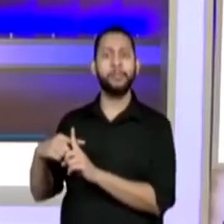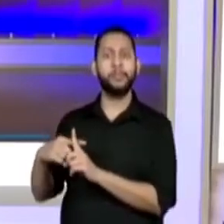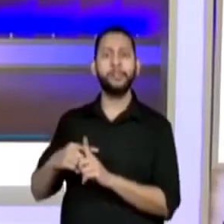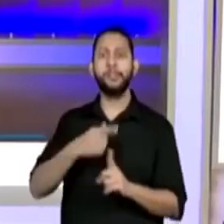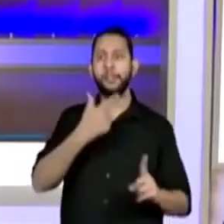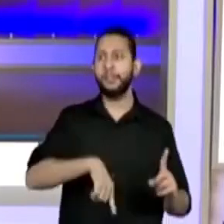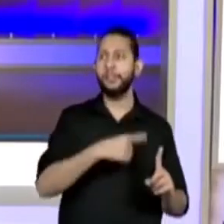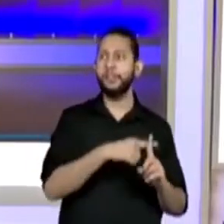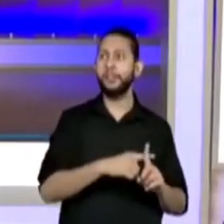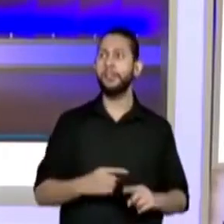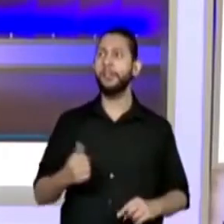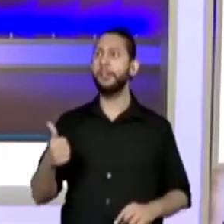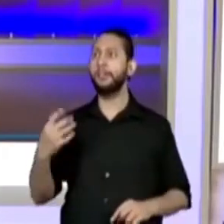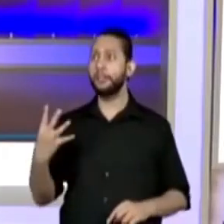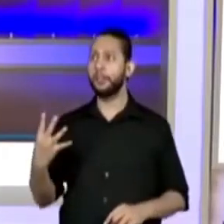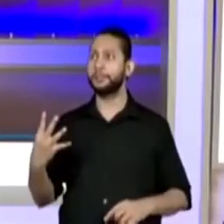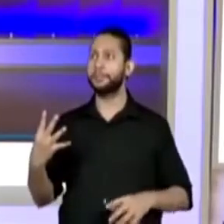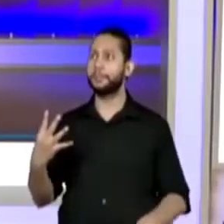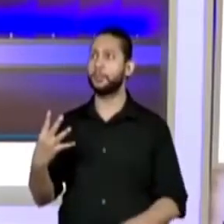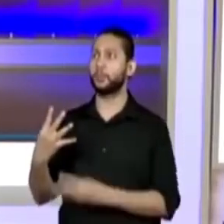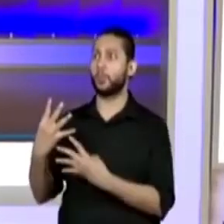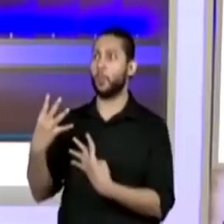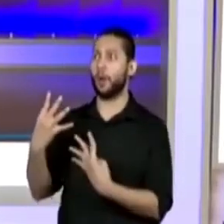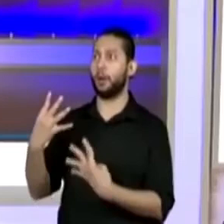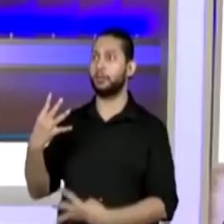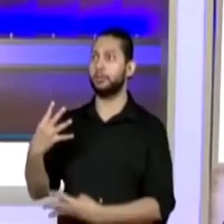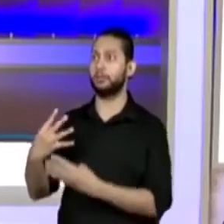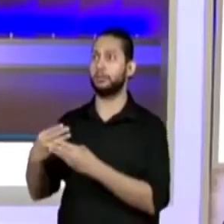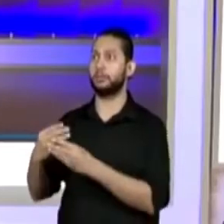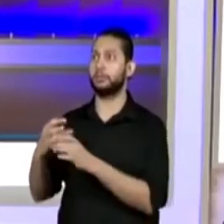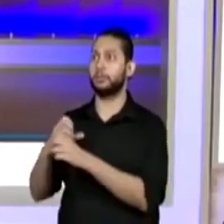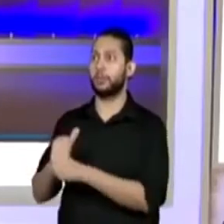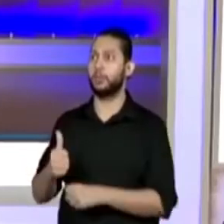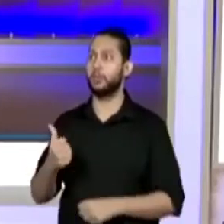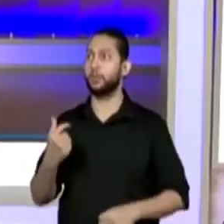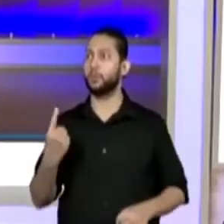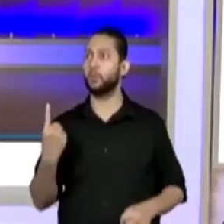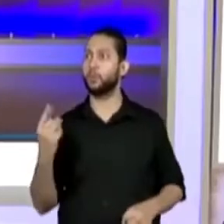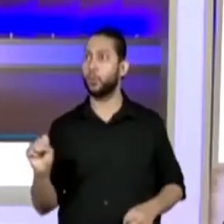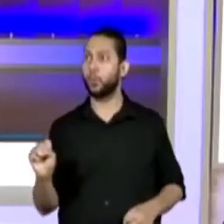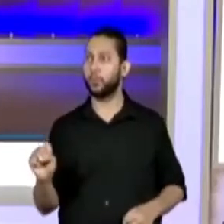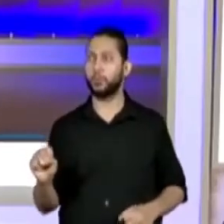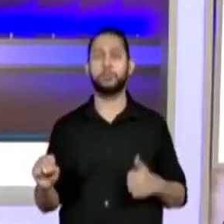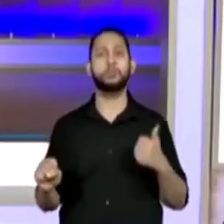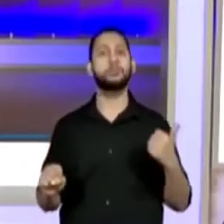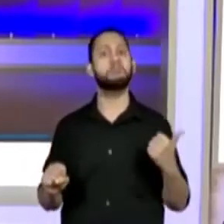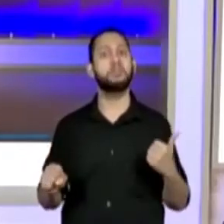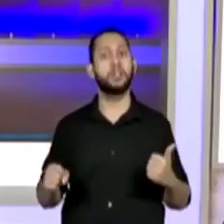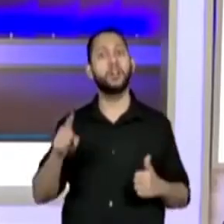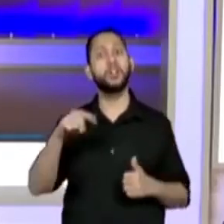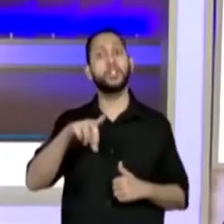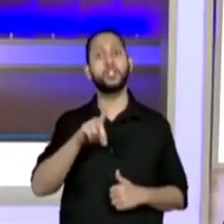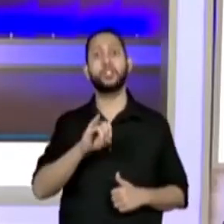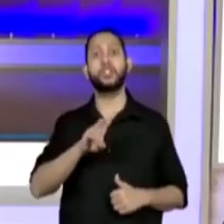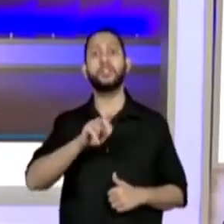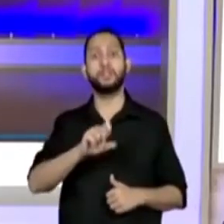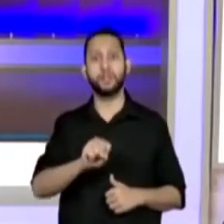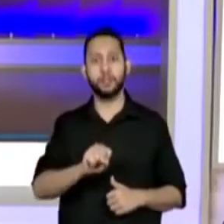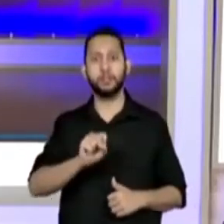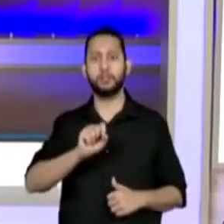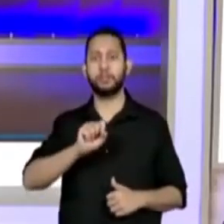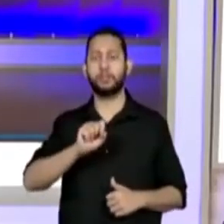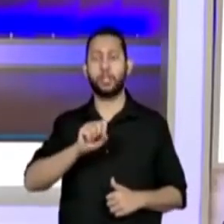Então vou ficar um total de dezoito cartas é isso alunos da Escola Diva Gomes participando eu tô gostando de ver Edgar Gomes